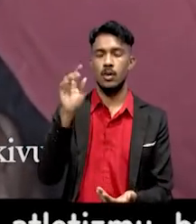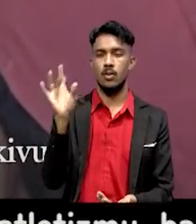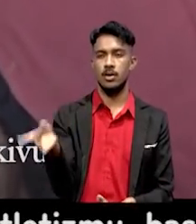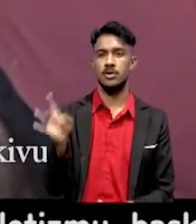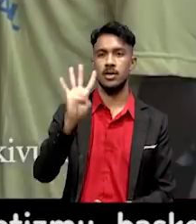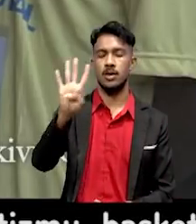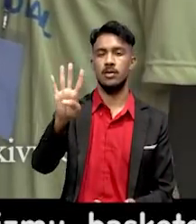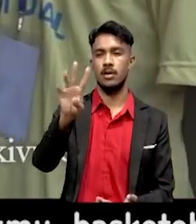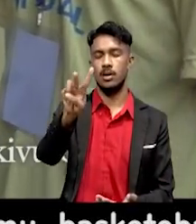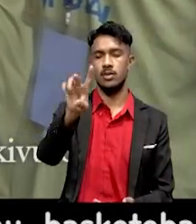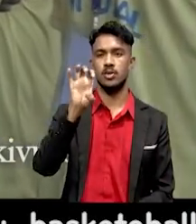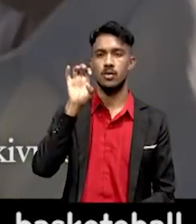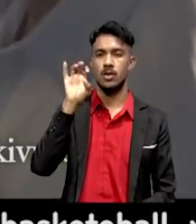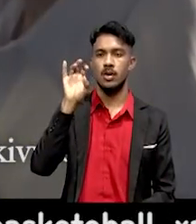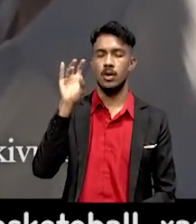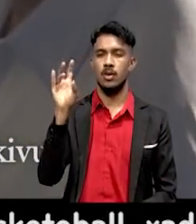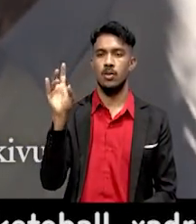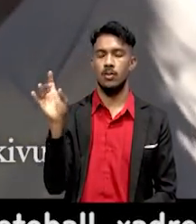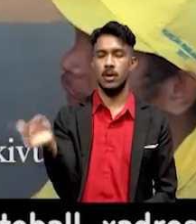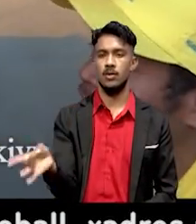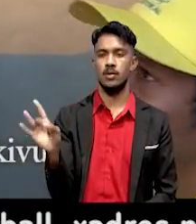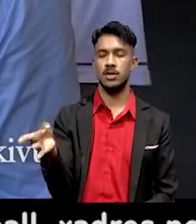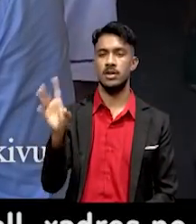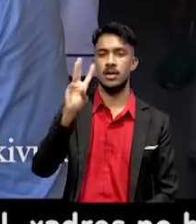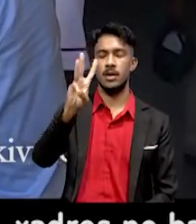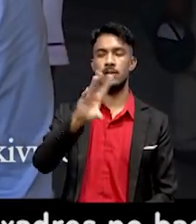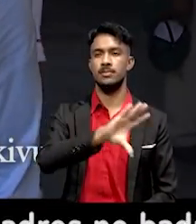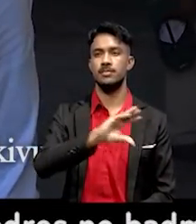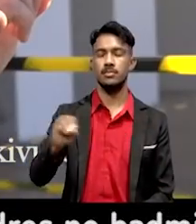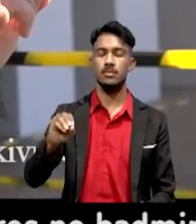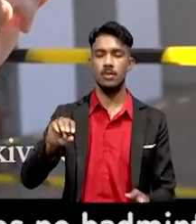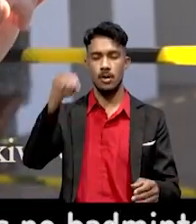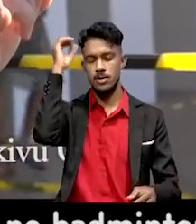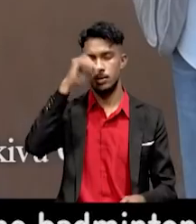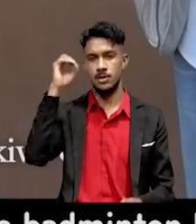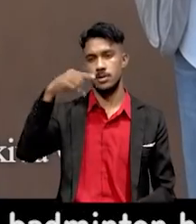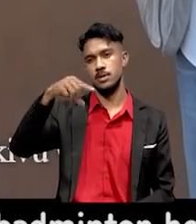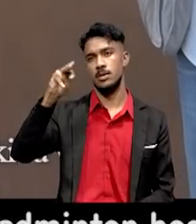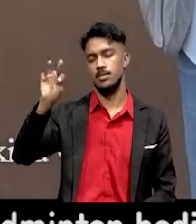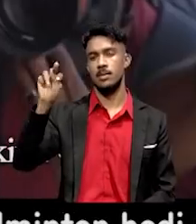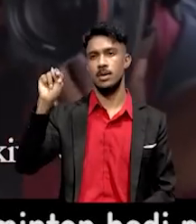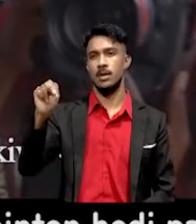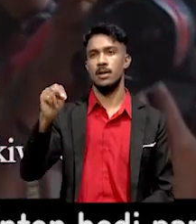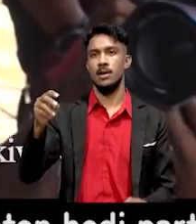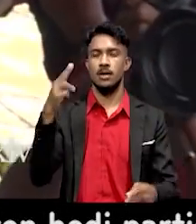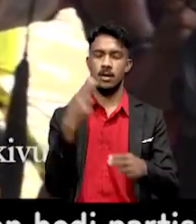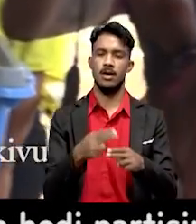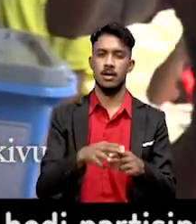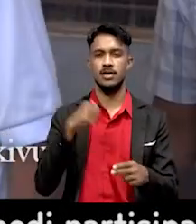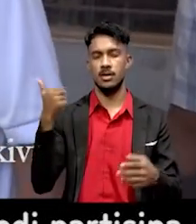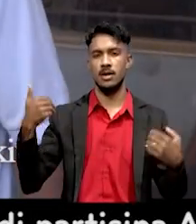rua walunulu resinen. Tuir observasang jemeng narambalung hahu mosuona iha redi sosial